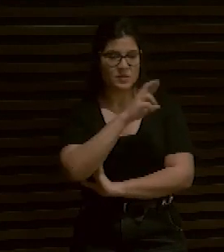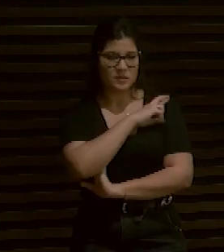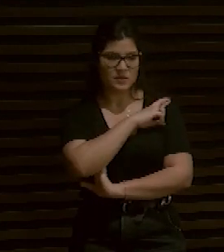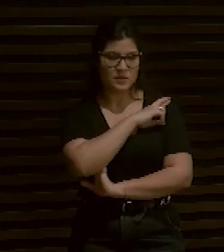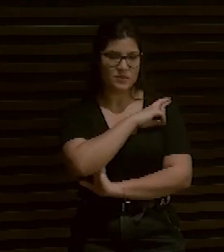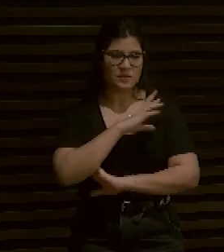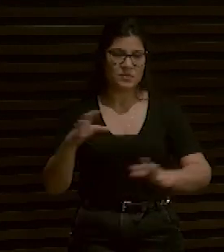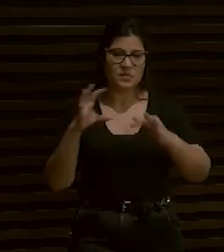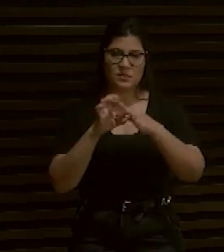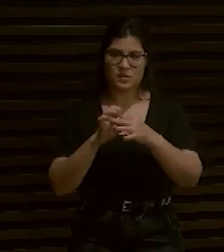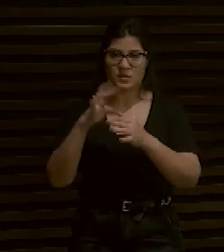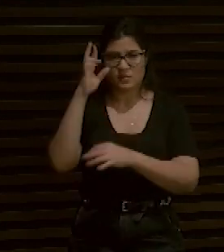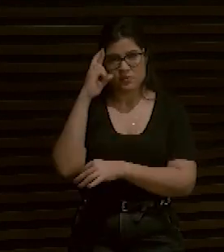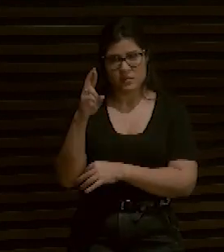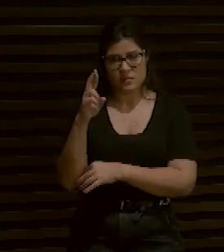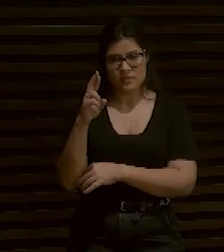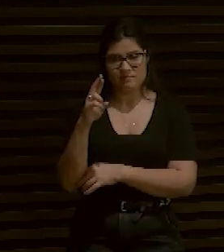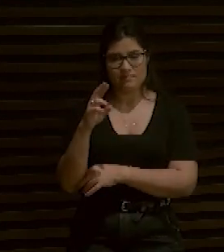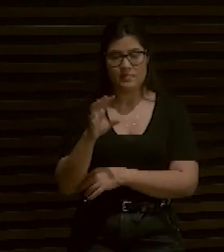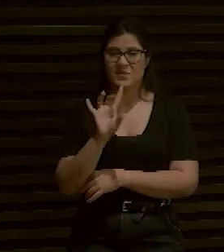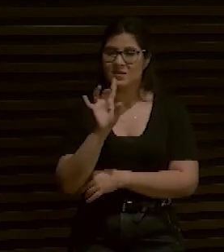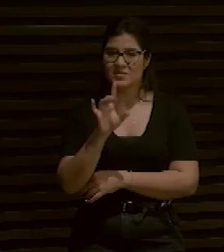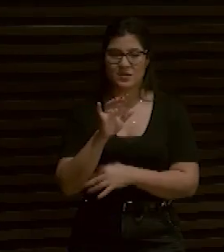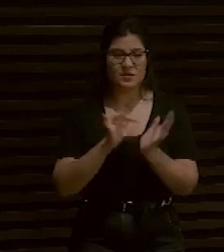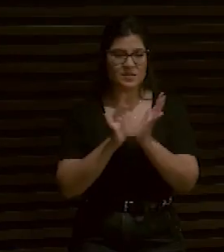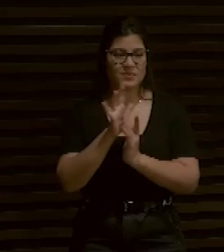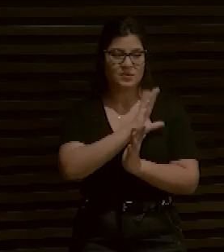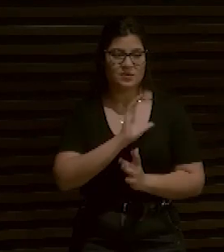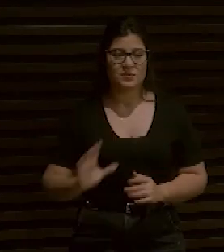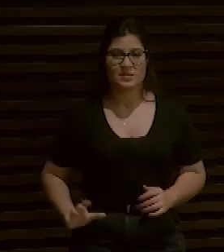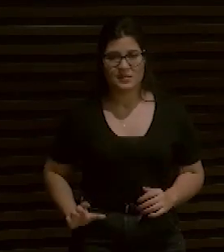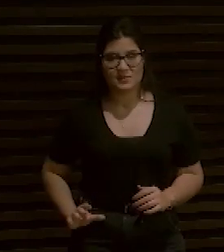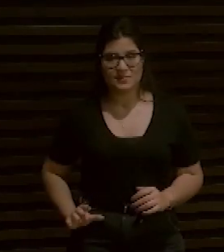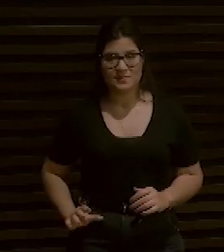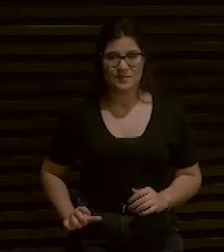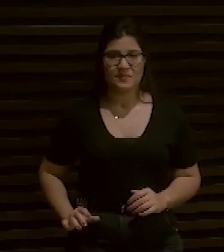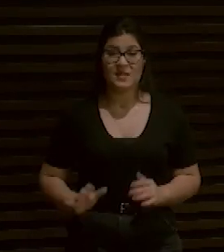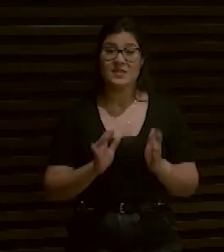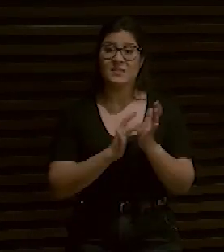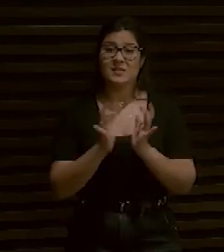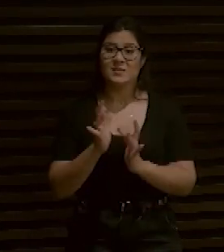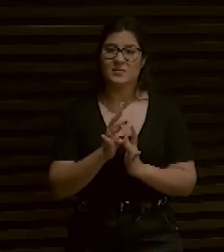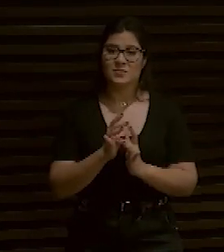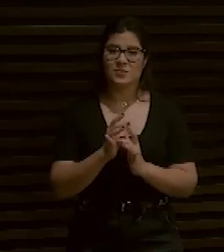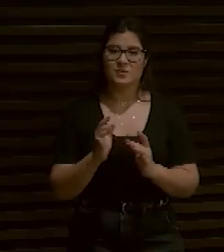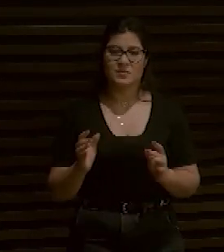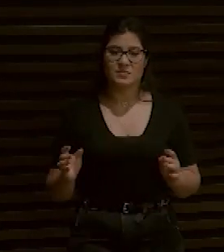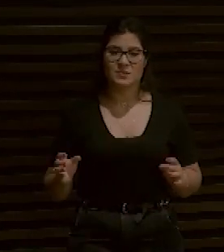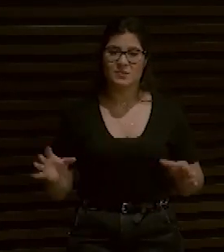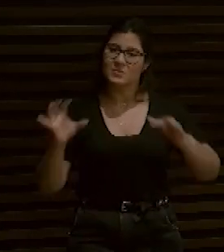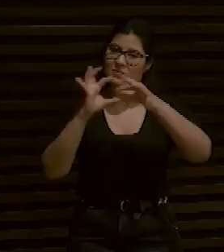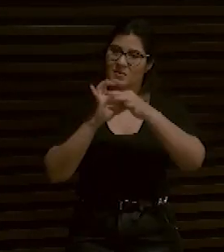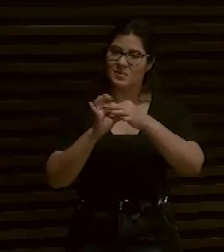Essa religião tem um nome: Jesus Cristo. Jesus é a ponte que nos liga novamente ao